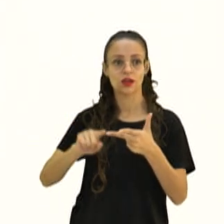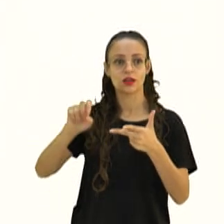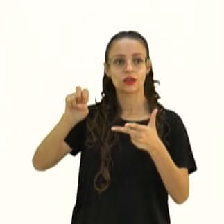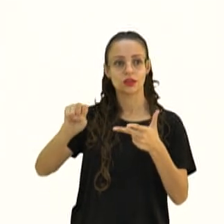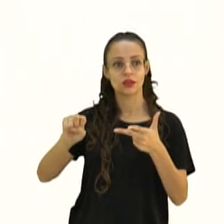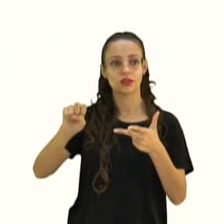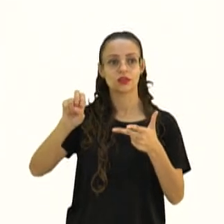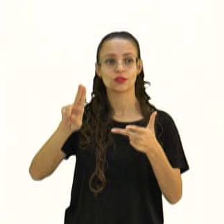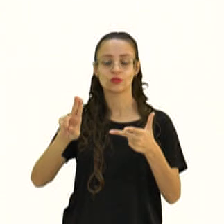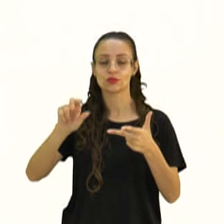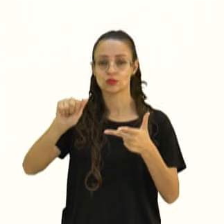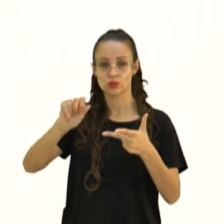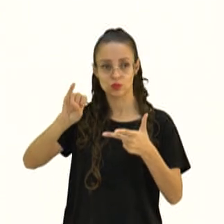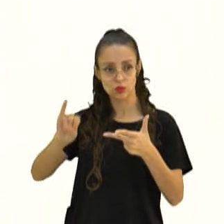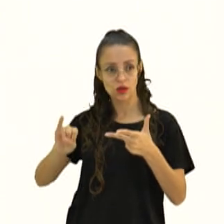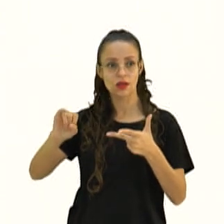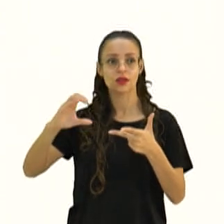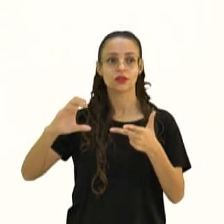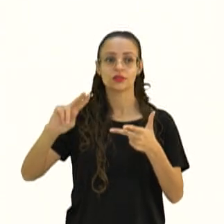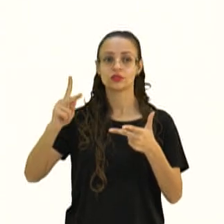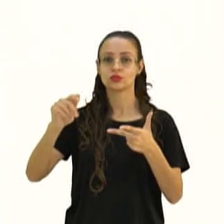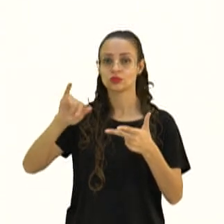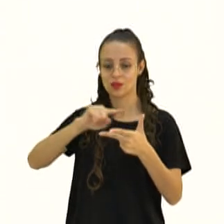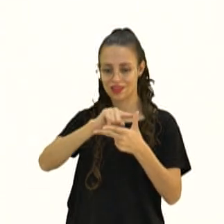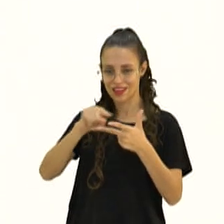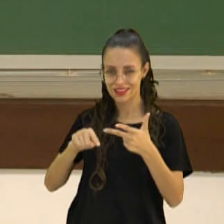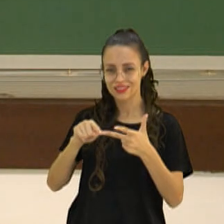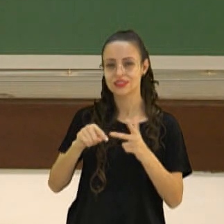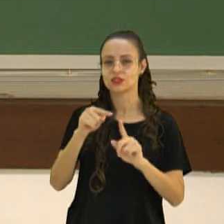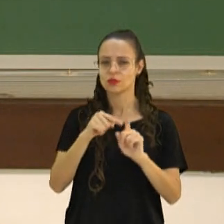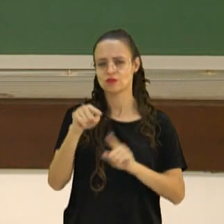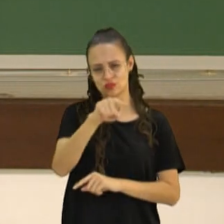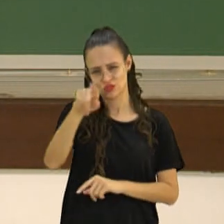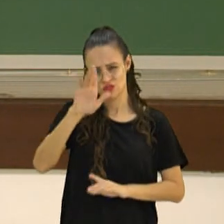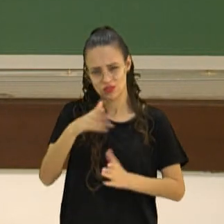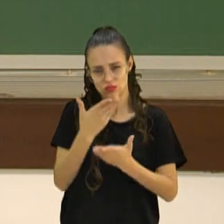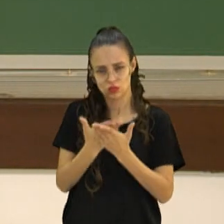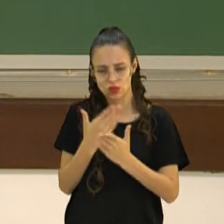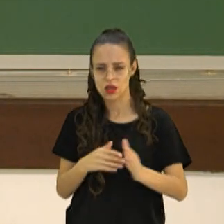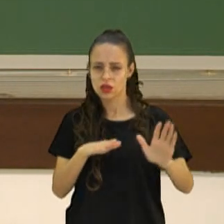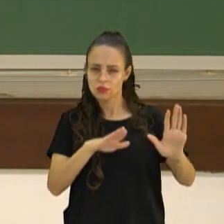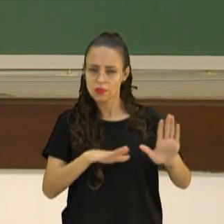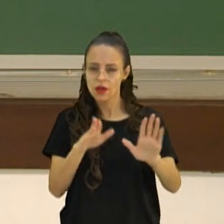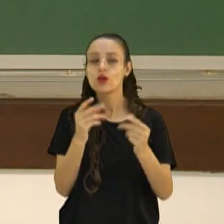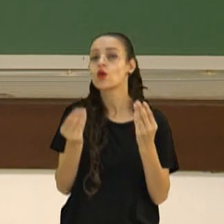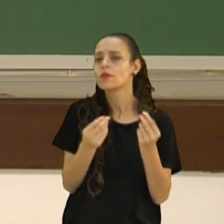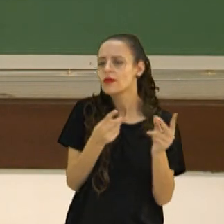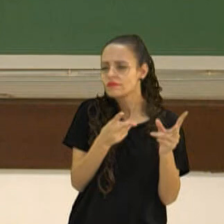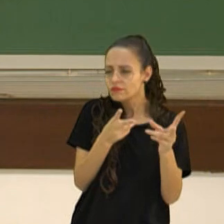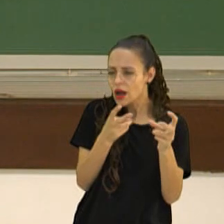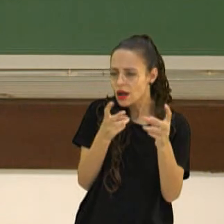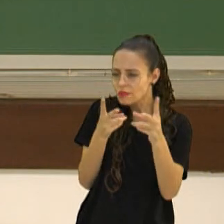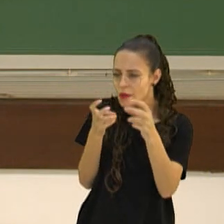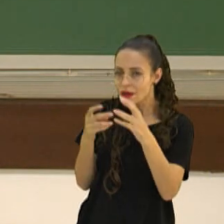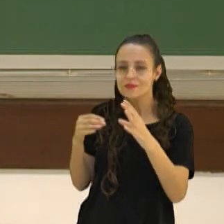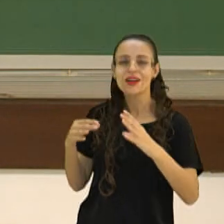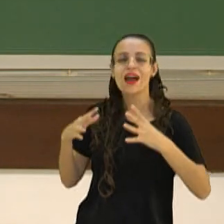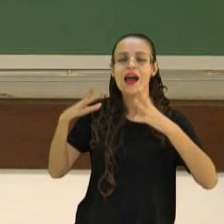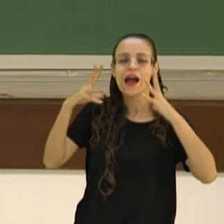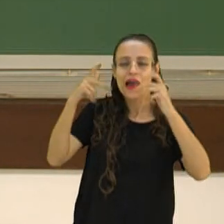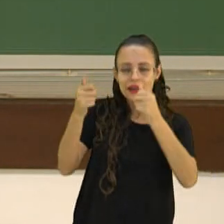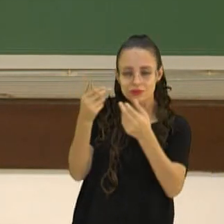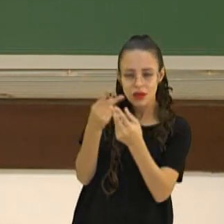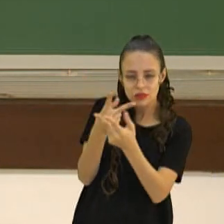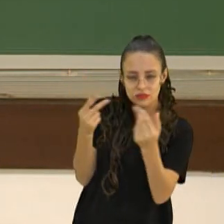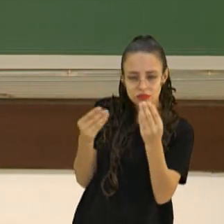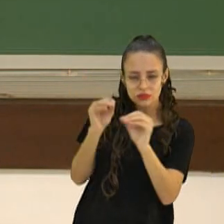Fu. Kung Fu também foi tema das nossas aulas, né? Nós vimos como que funciona, que foi através da observação dos movimentos dos animais que foi criada